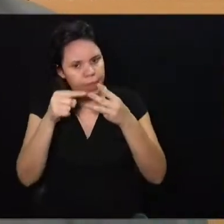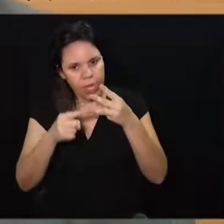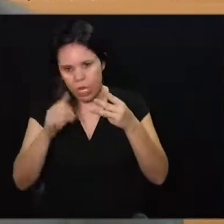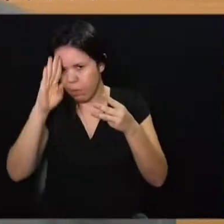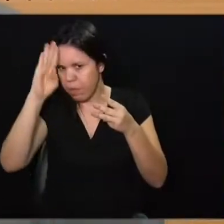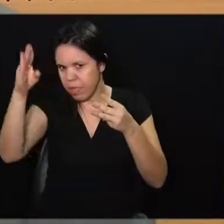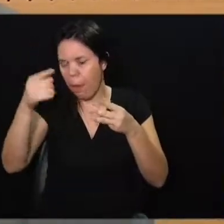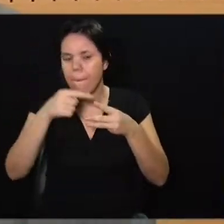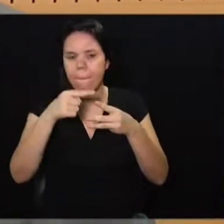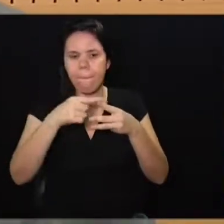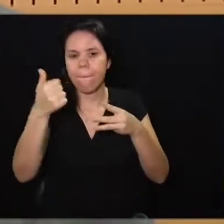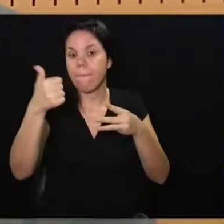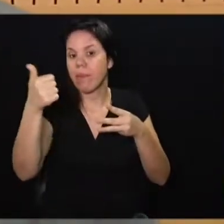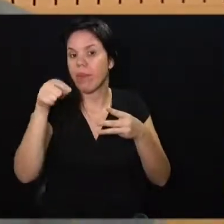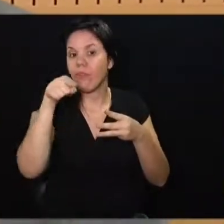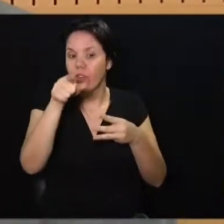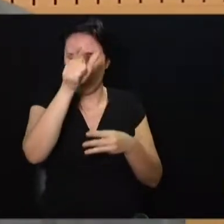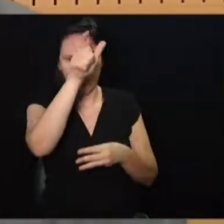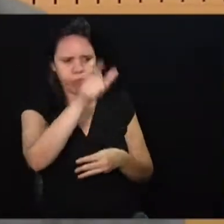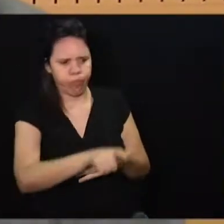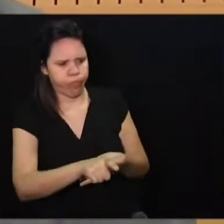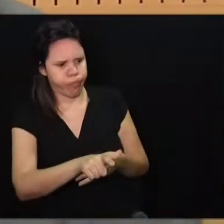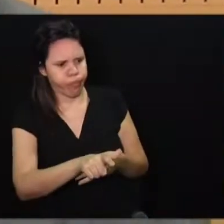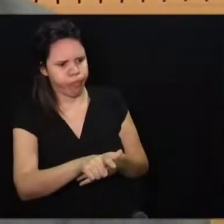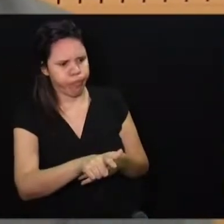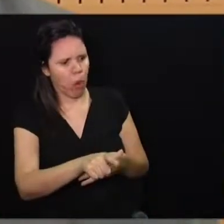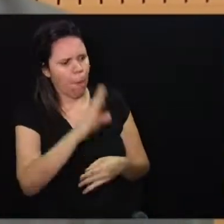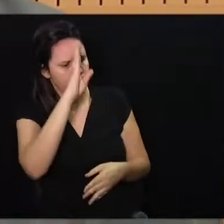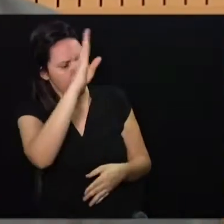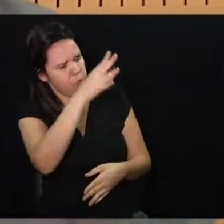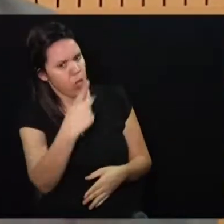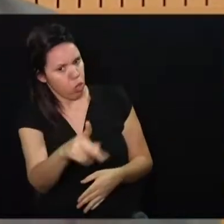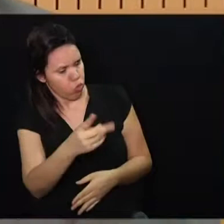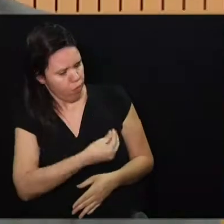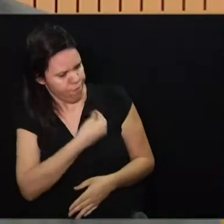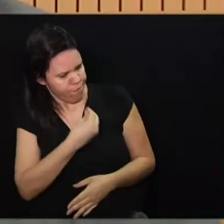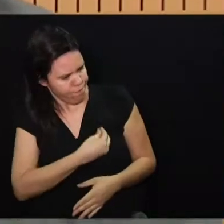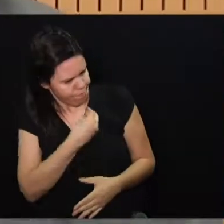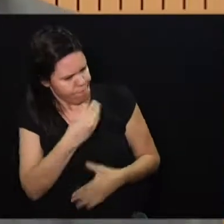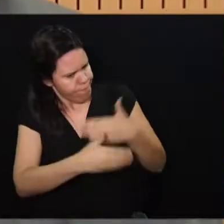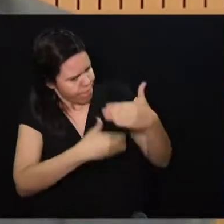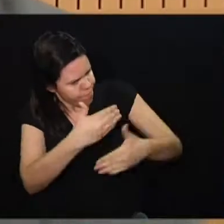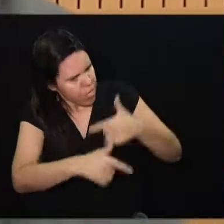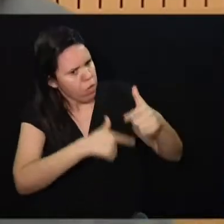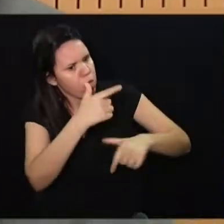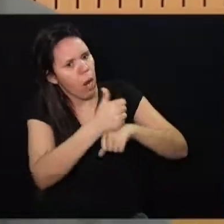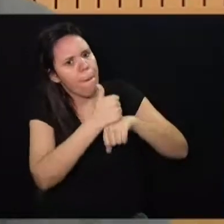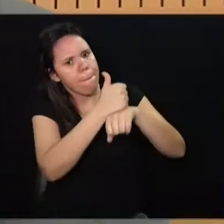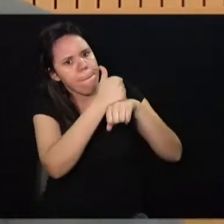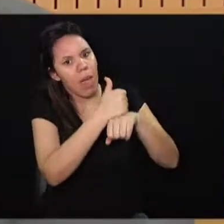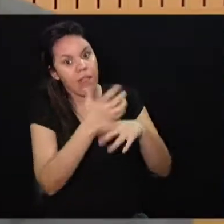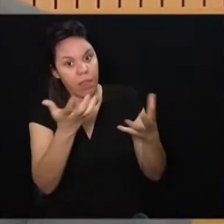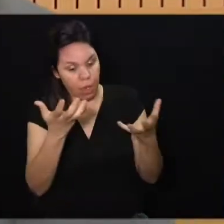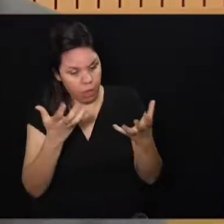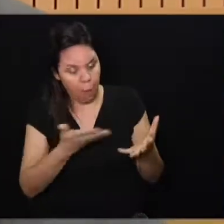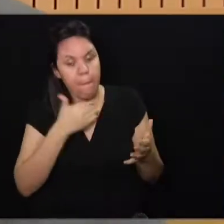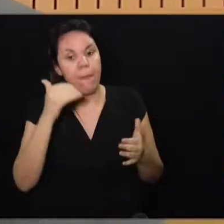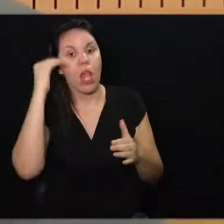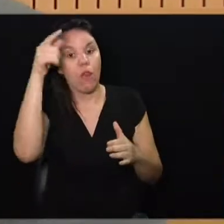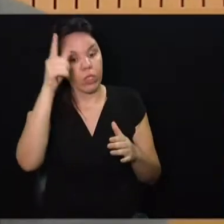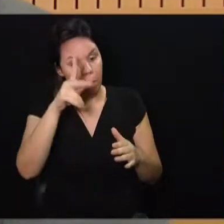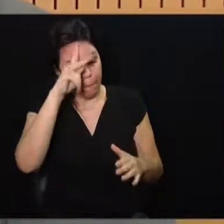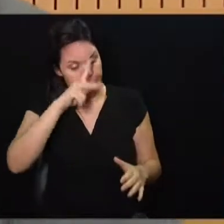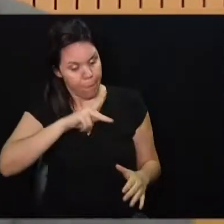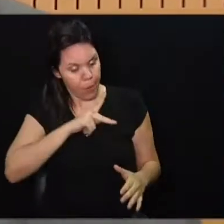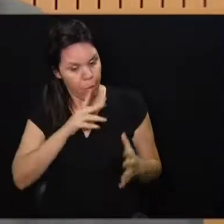principais. Primeiro, seja o piloto da sua vida, da sua carreira. Se você literalmente quer performance, seja você o